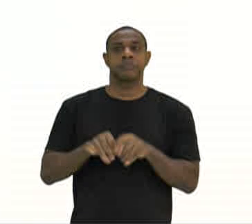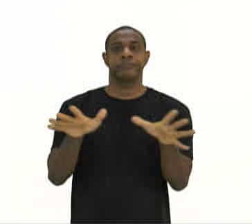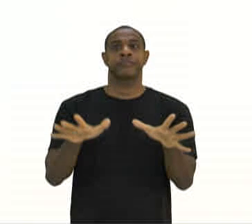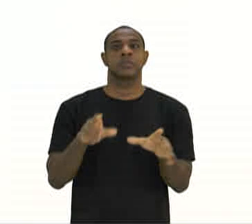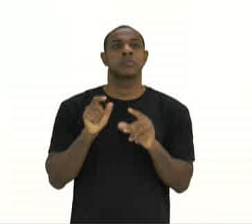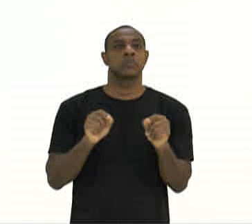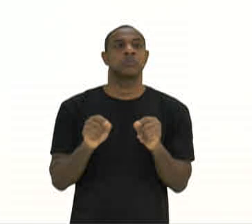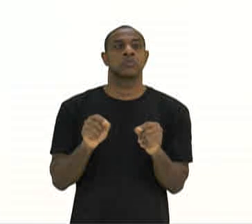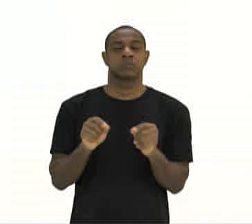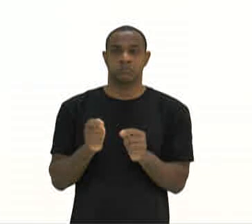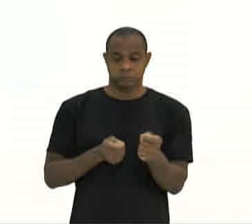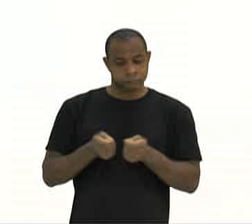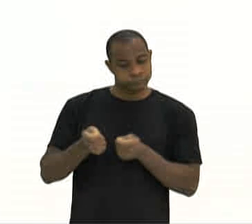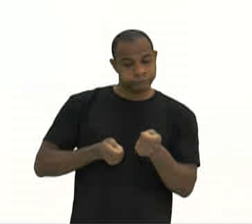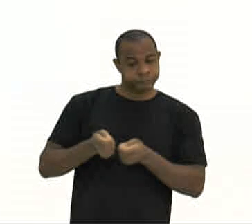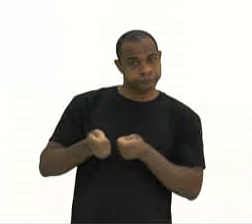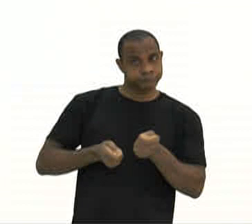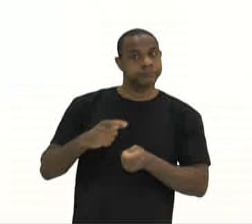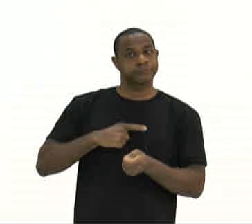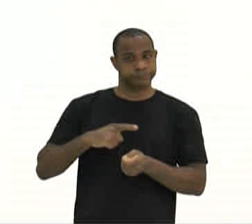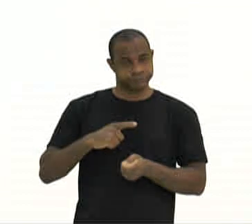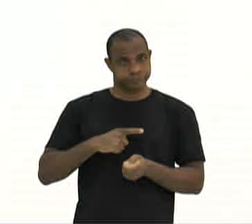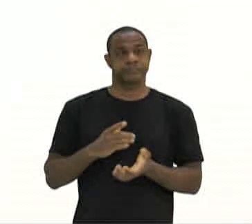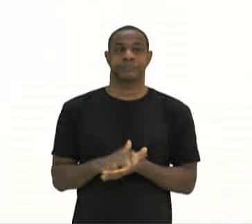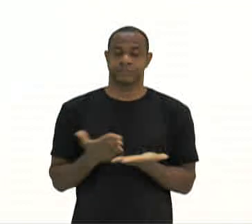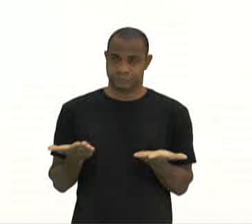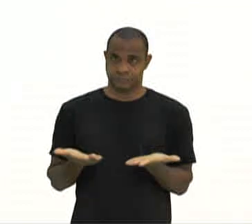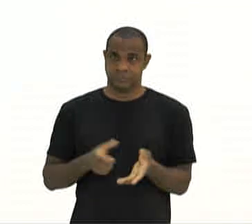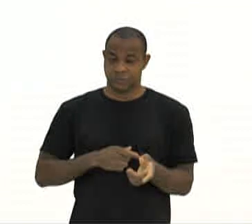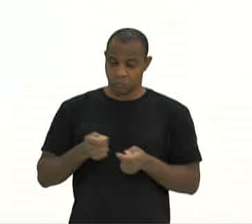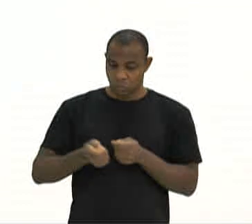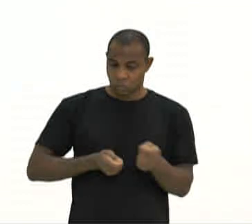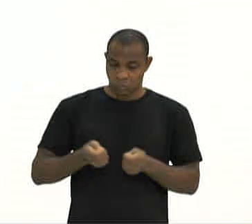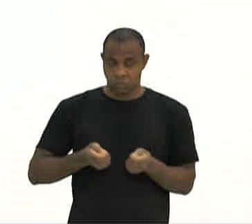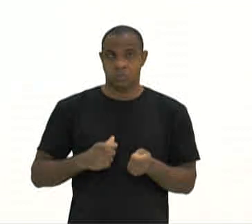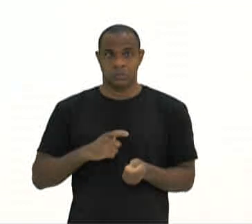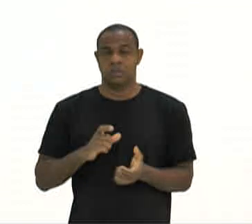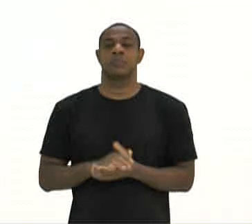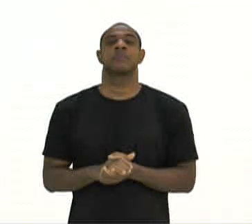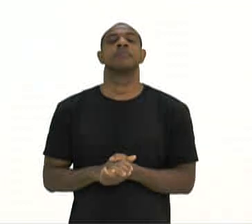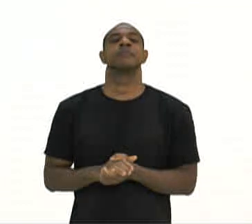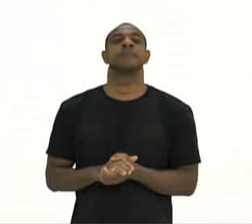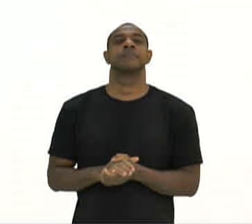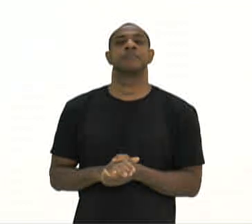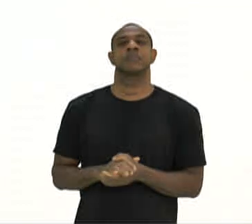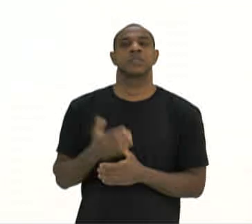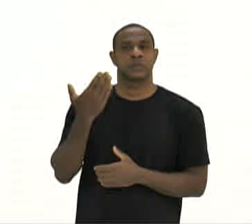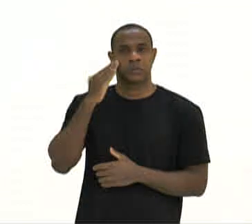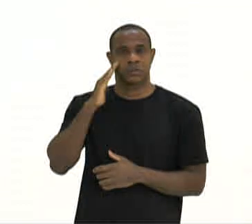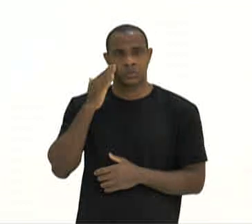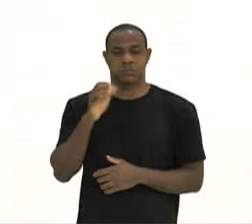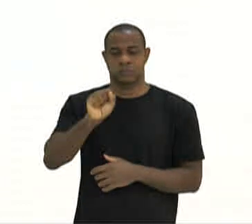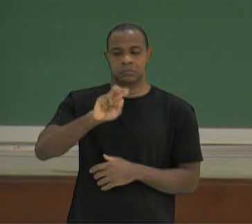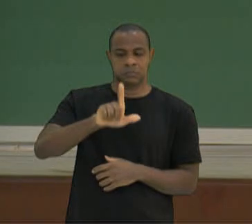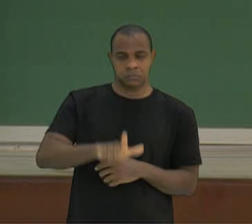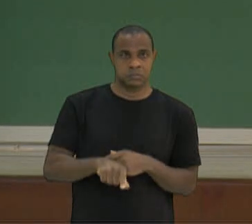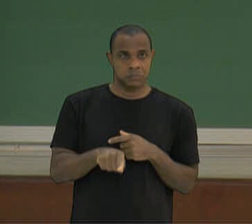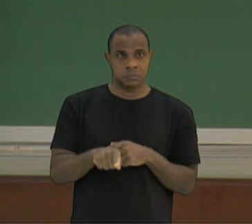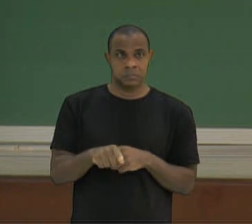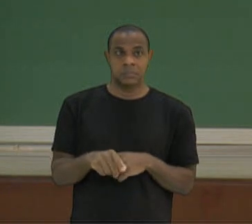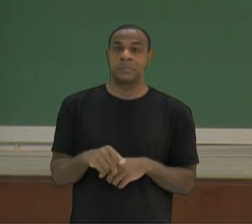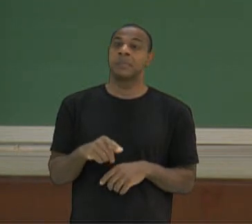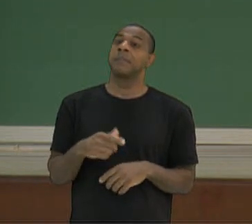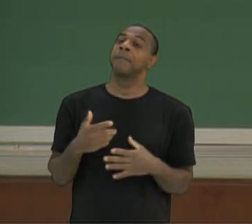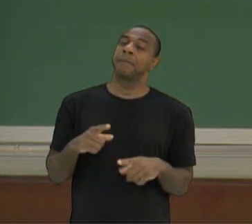bastante regular da população ao longo do território, né, ao longo da área que compreende a região sul. Mesmo